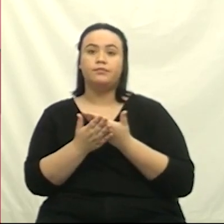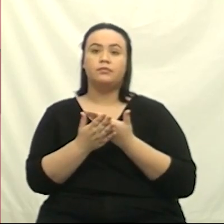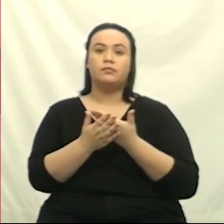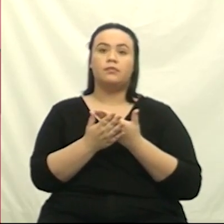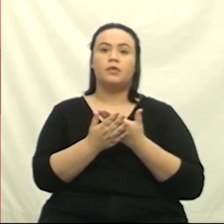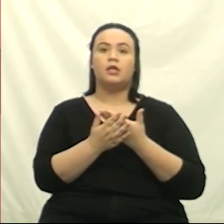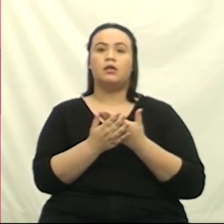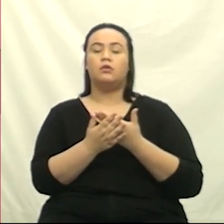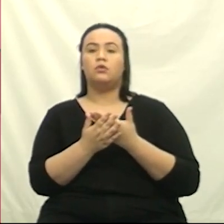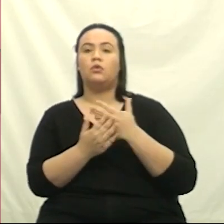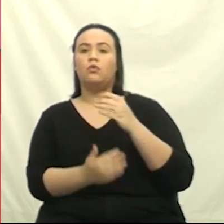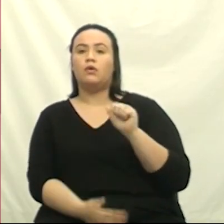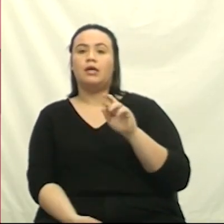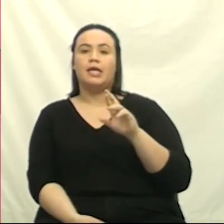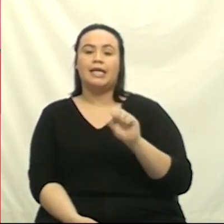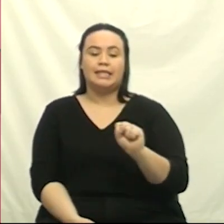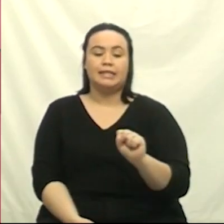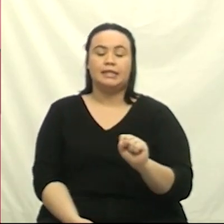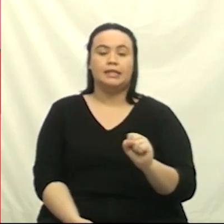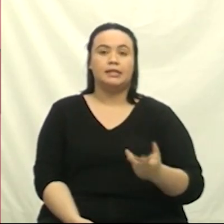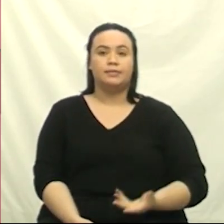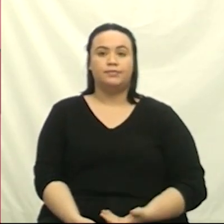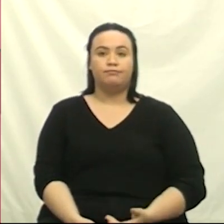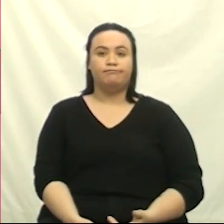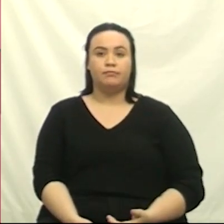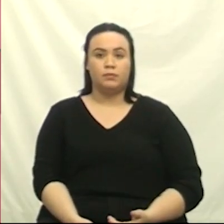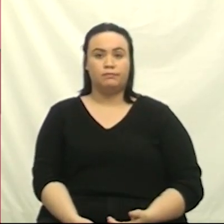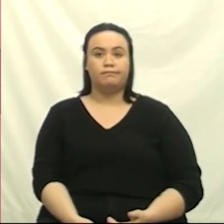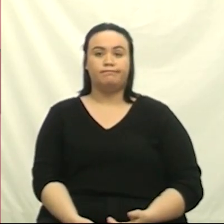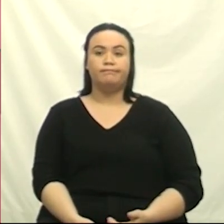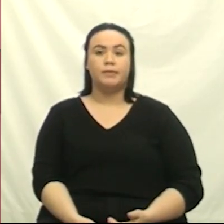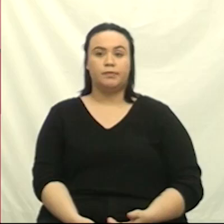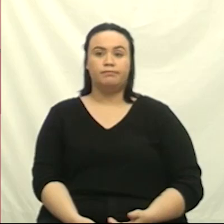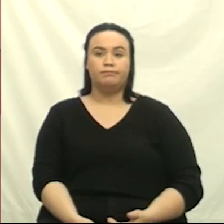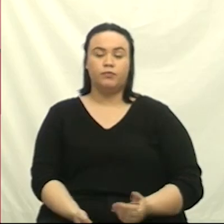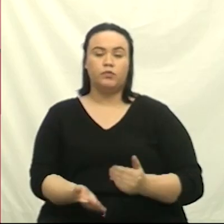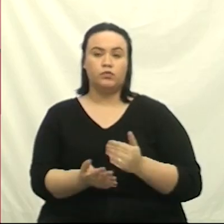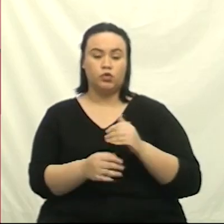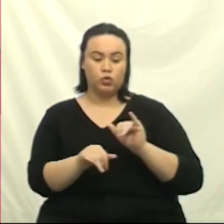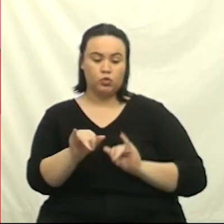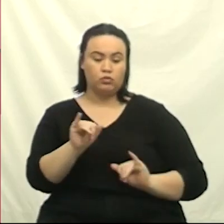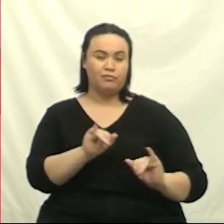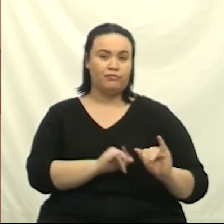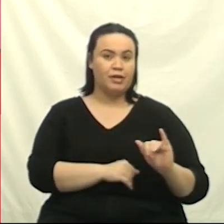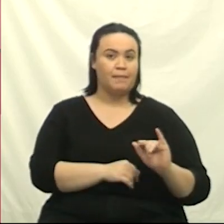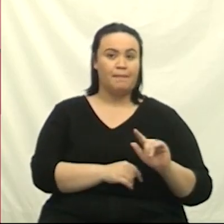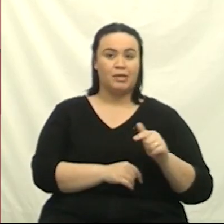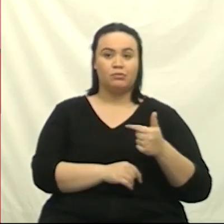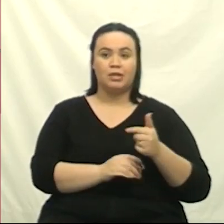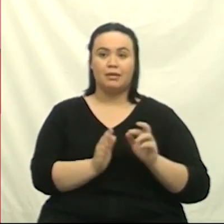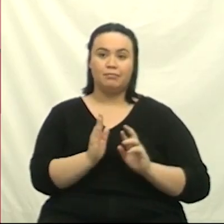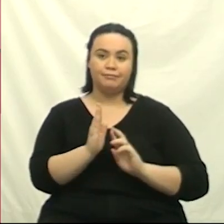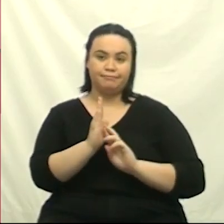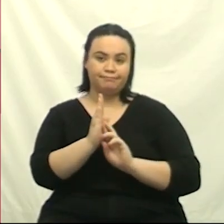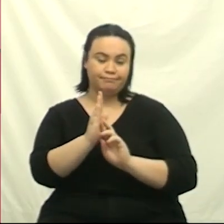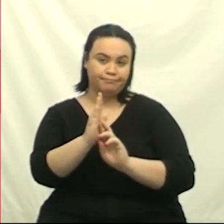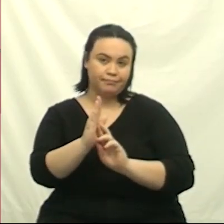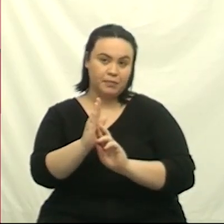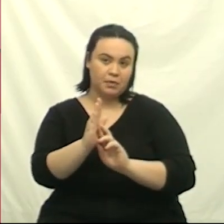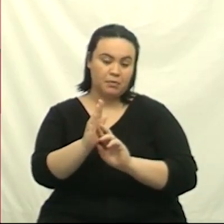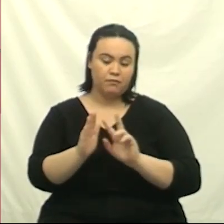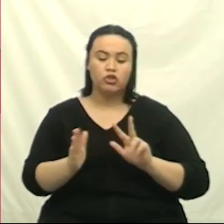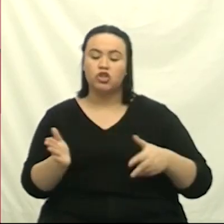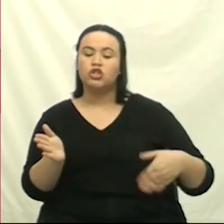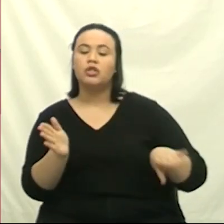CRES no CRAS eles sofrerão e sequer terão representantes para vir